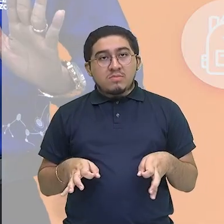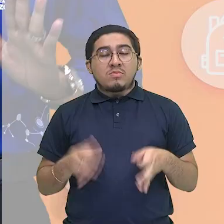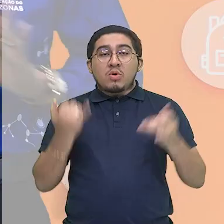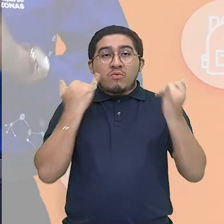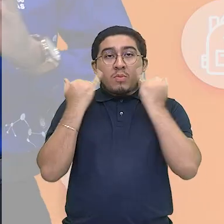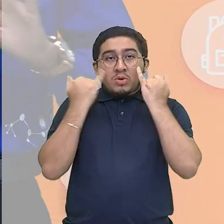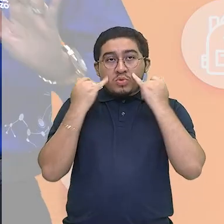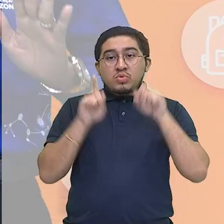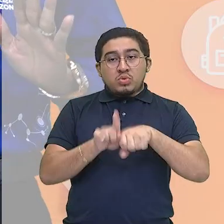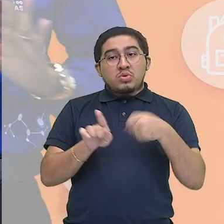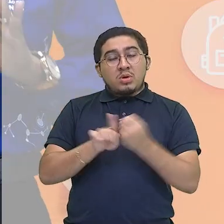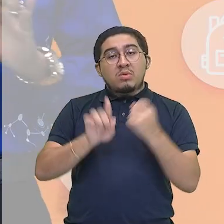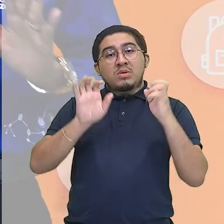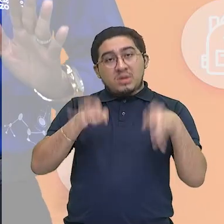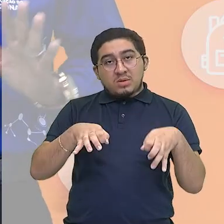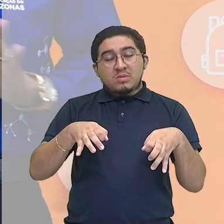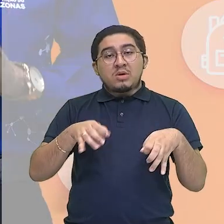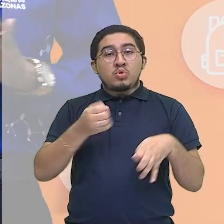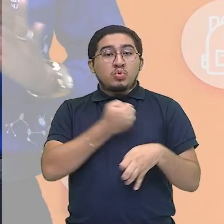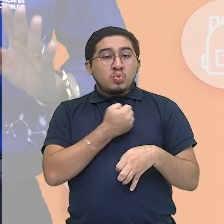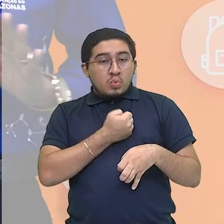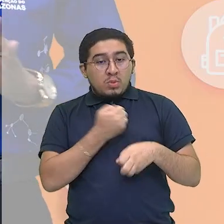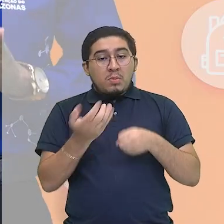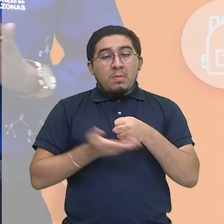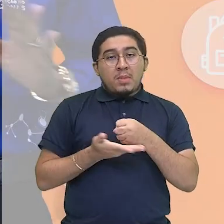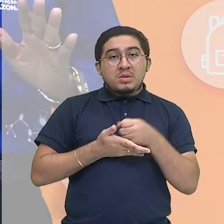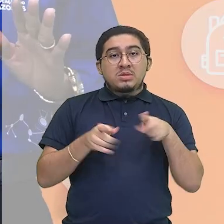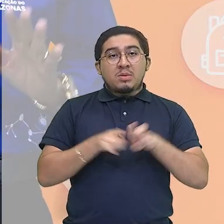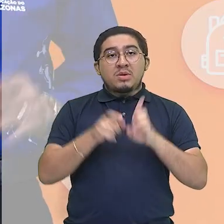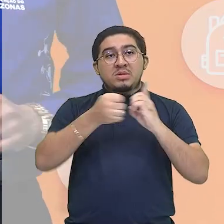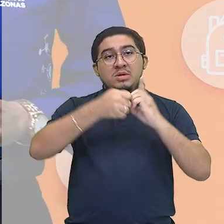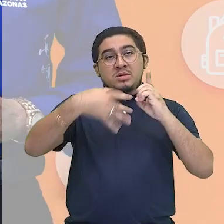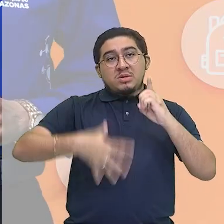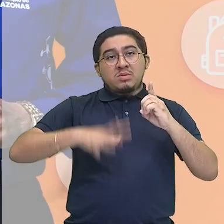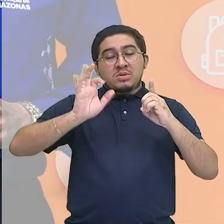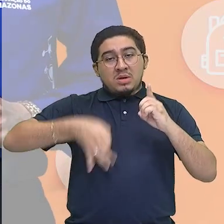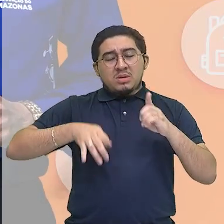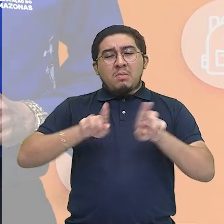são isso, são números brutos, são descrições brutas. Mas